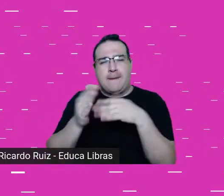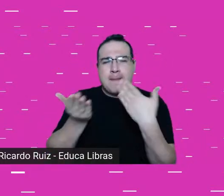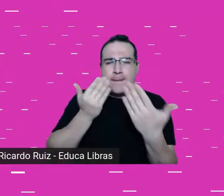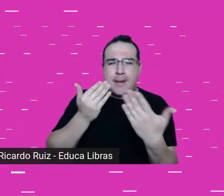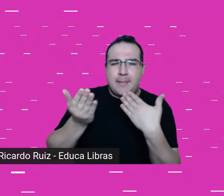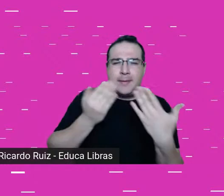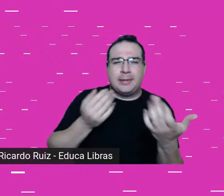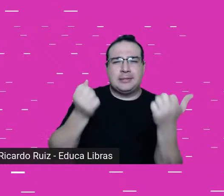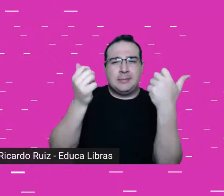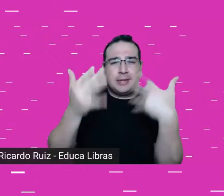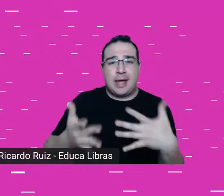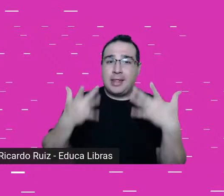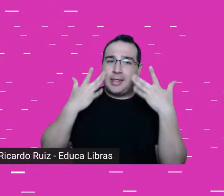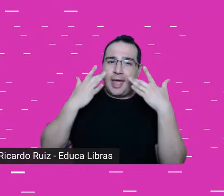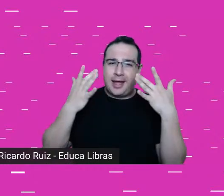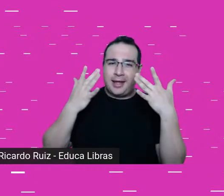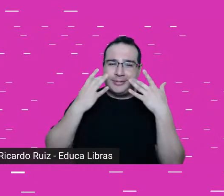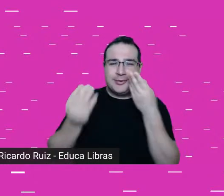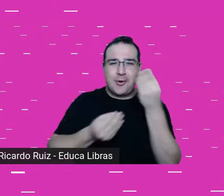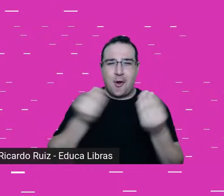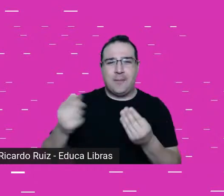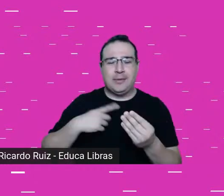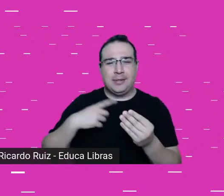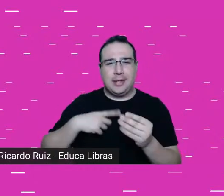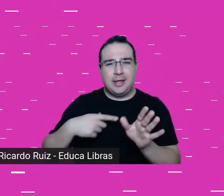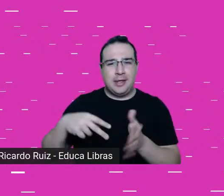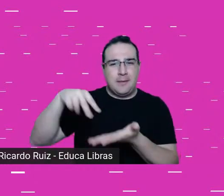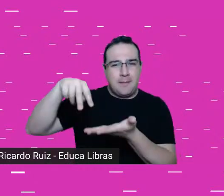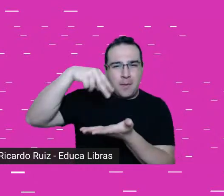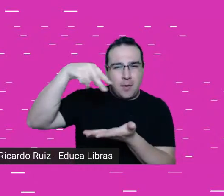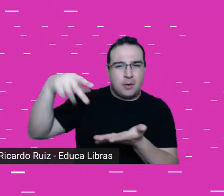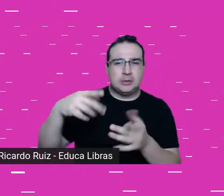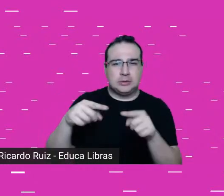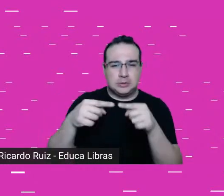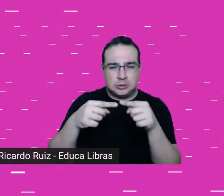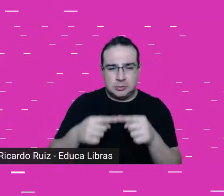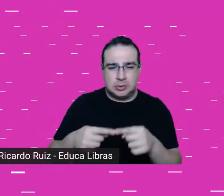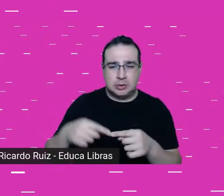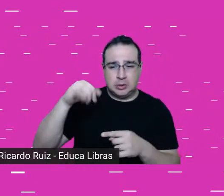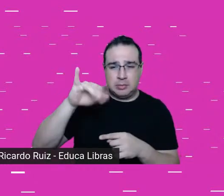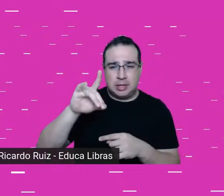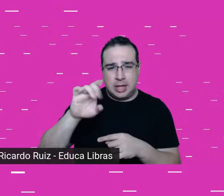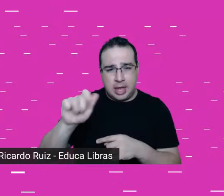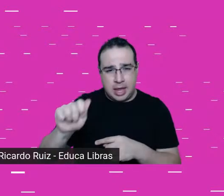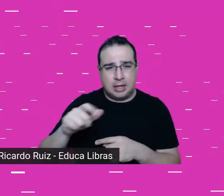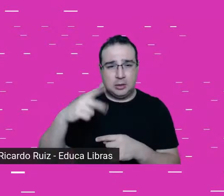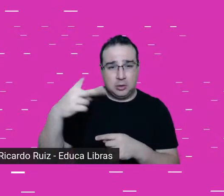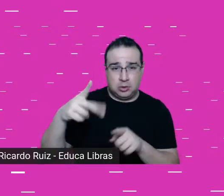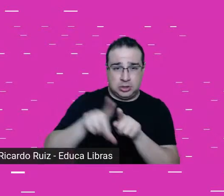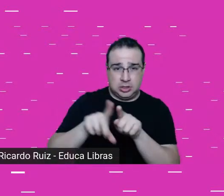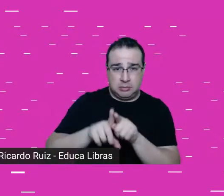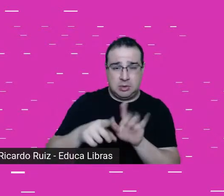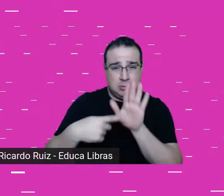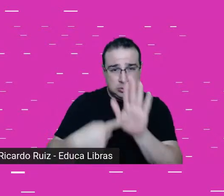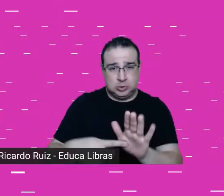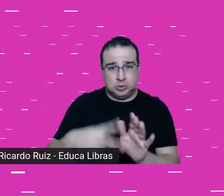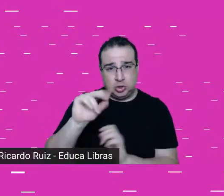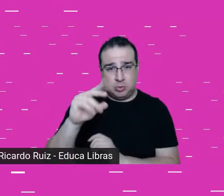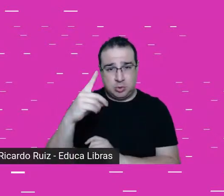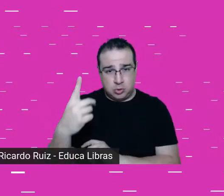sobre teatro, sobre as encenações de Medeia e Medeia II, montagens de 2001 e